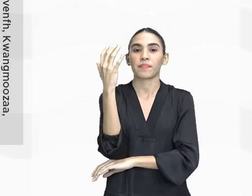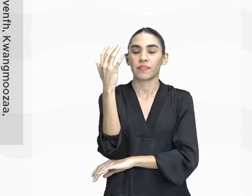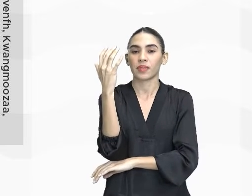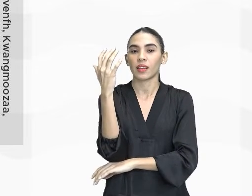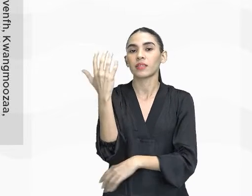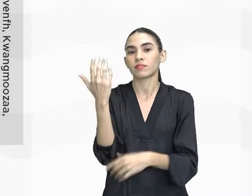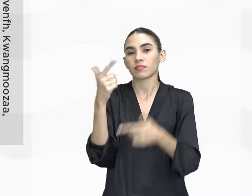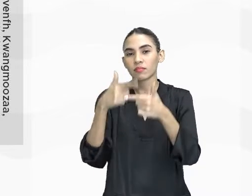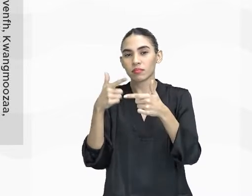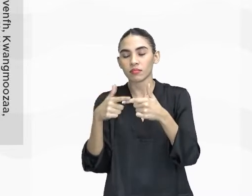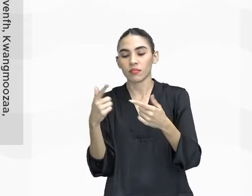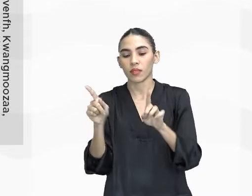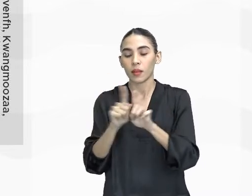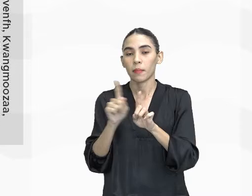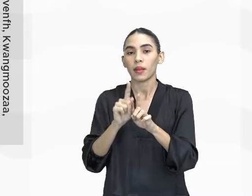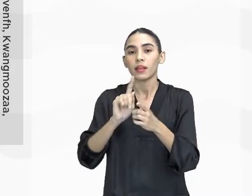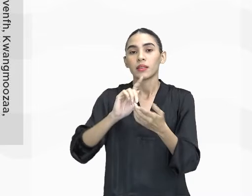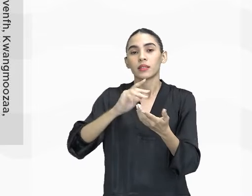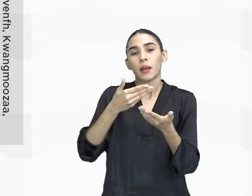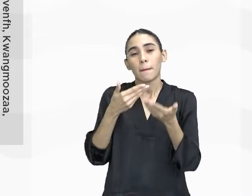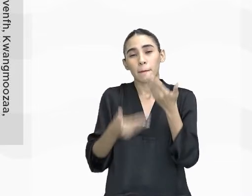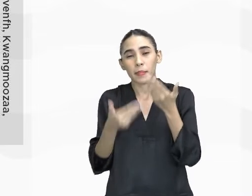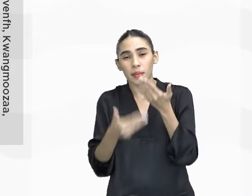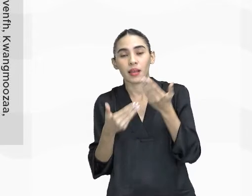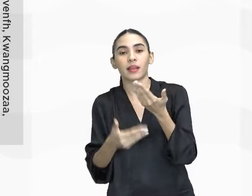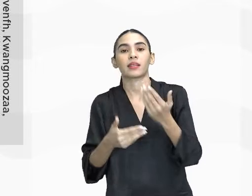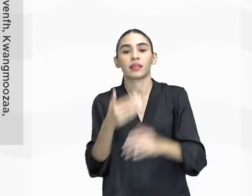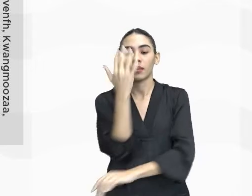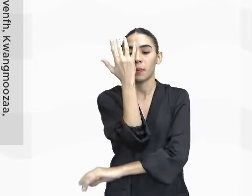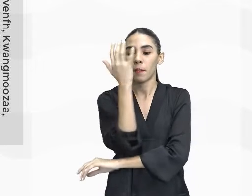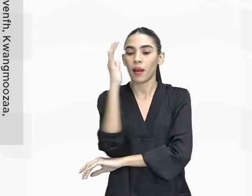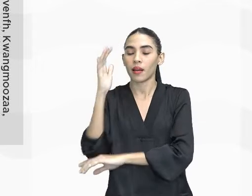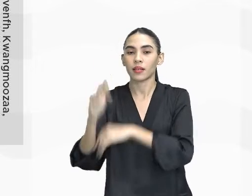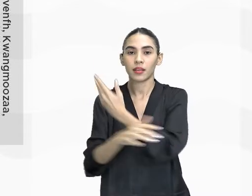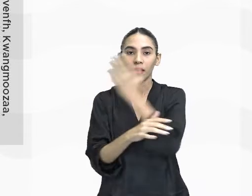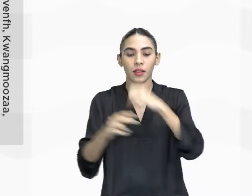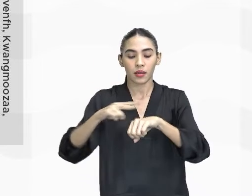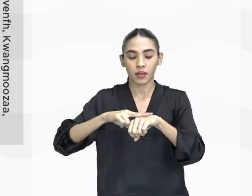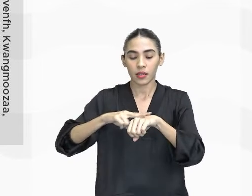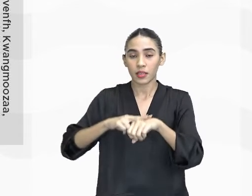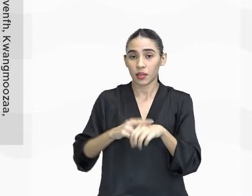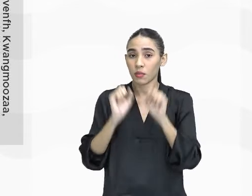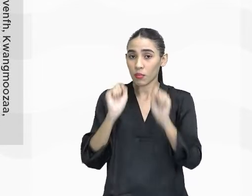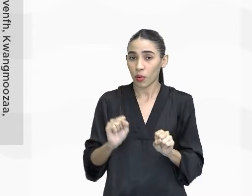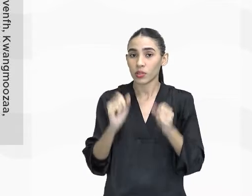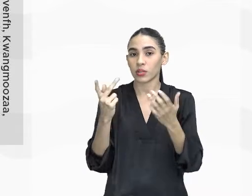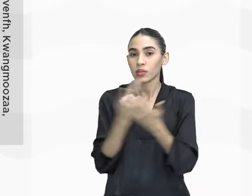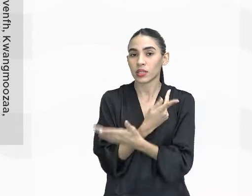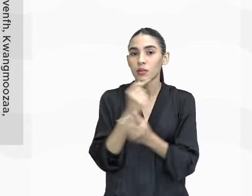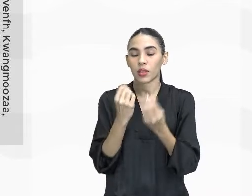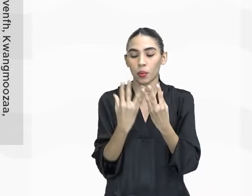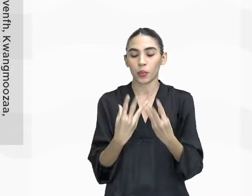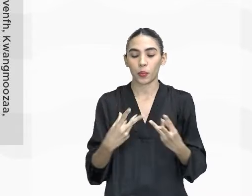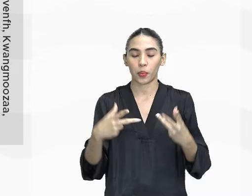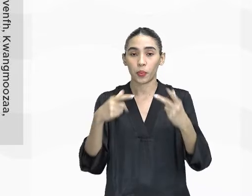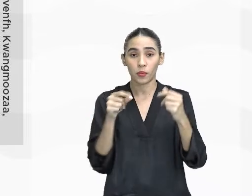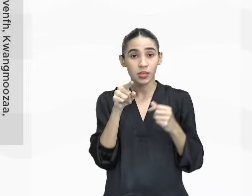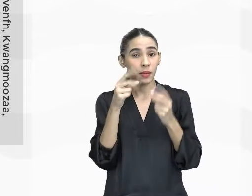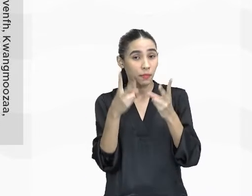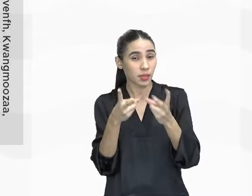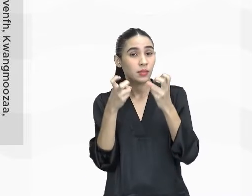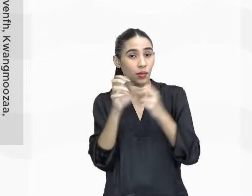extremo, com a perda dessa cobertura vegetal, pode levar a um cenário de deserto, como você está visualizando naquela imagem, né?